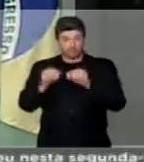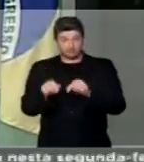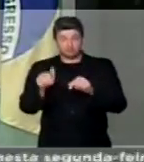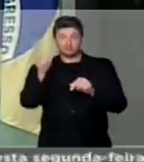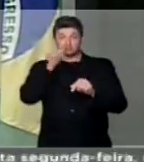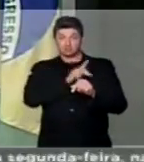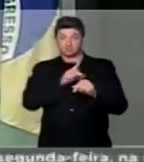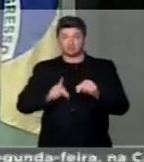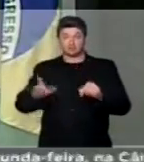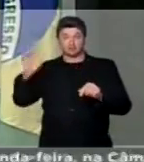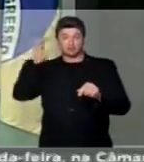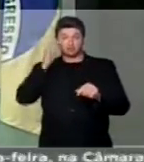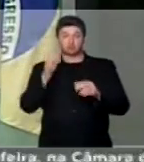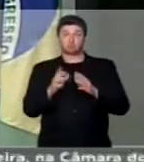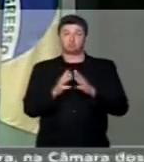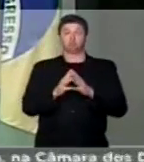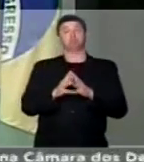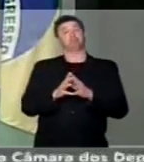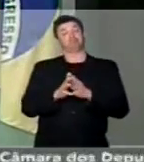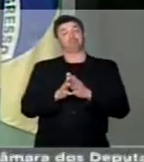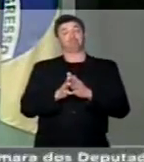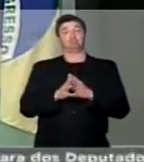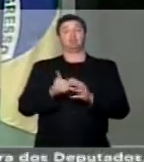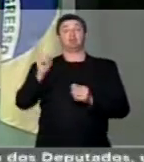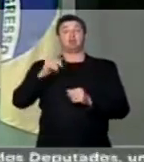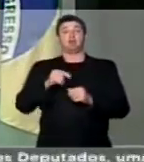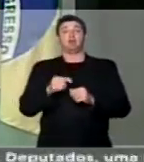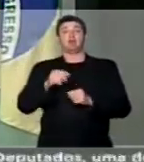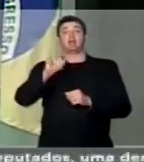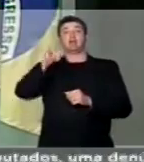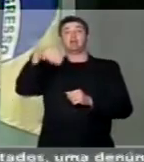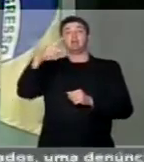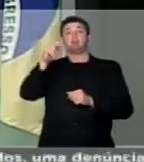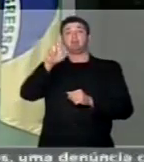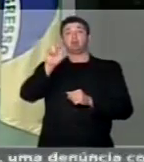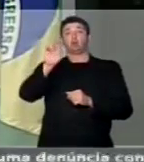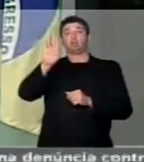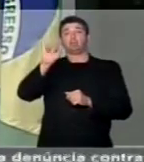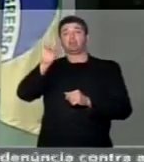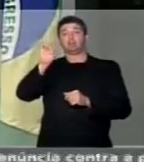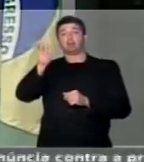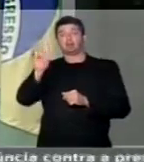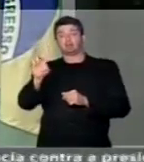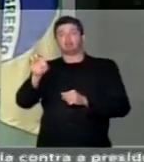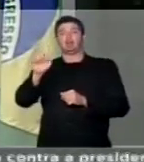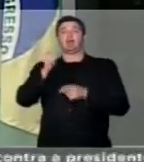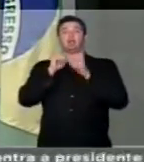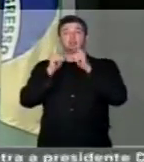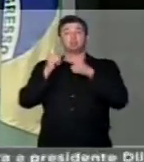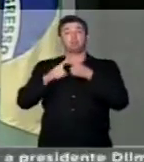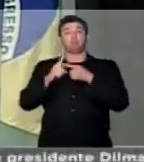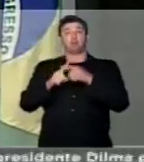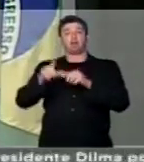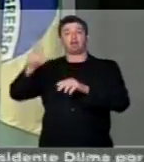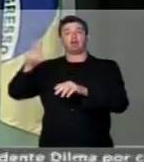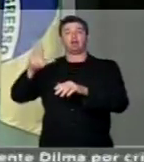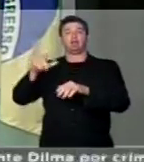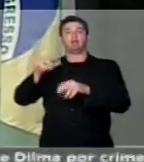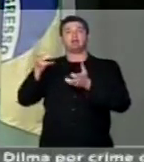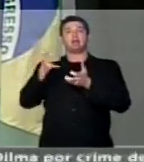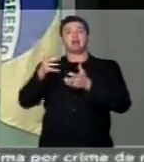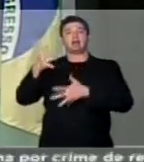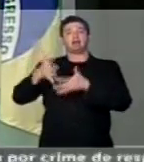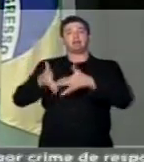a presidente da República, ela incorre em improbidade administrativa por retardar um ato de justiça. Então